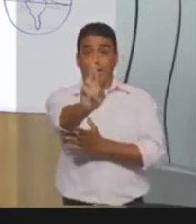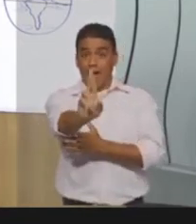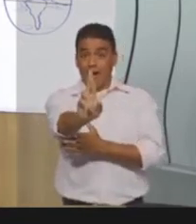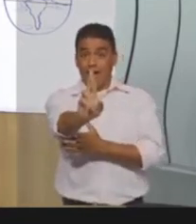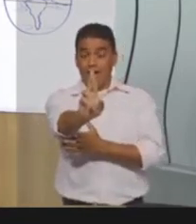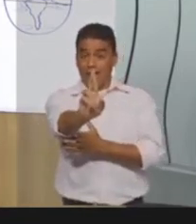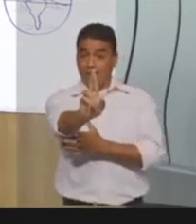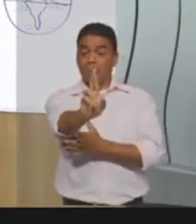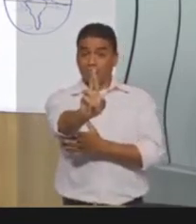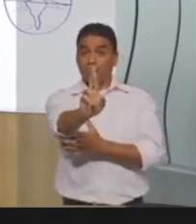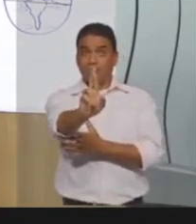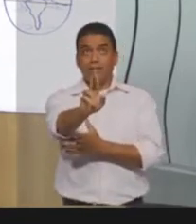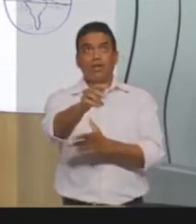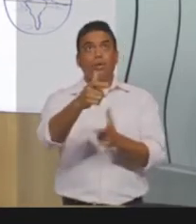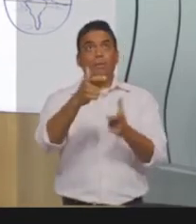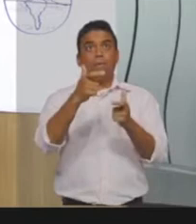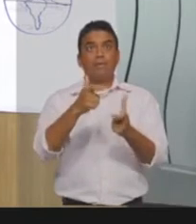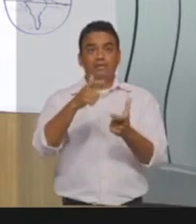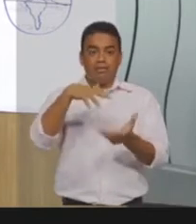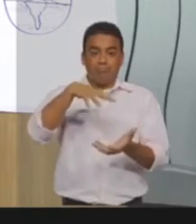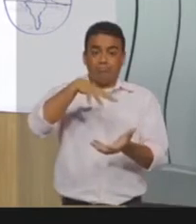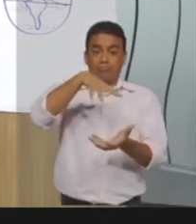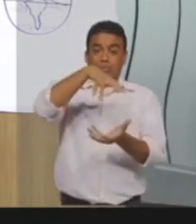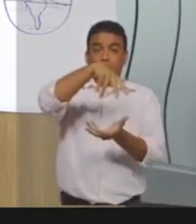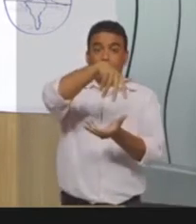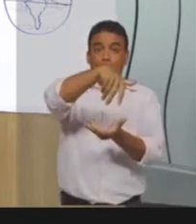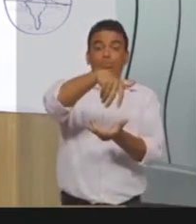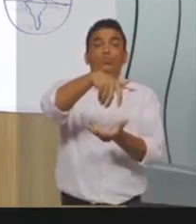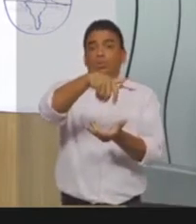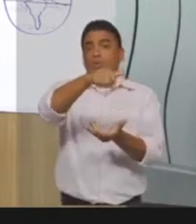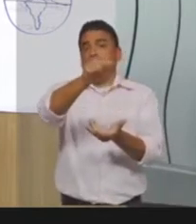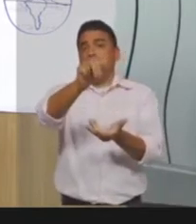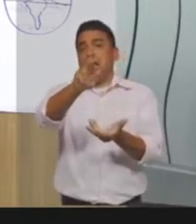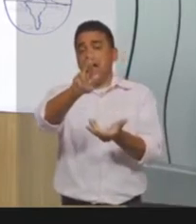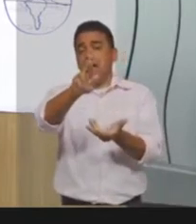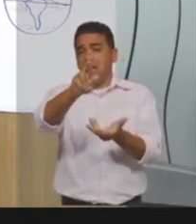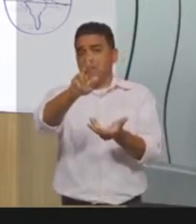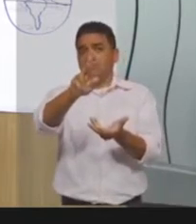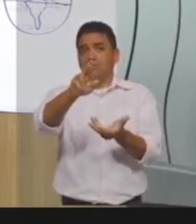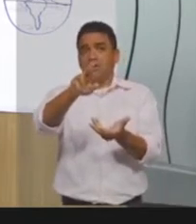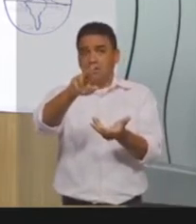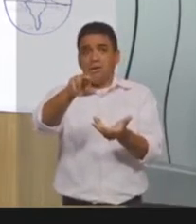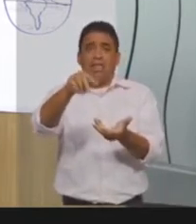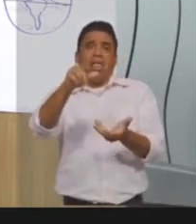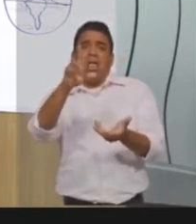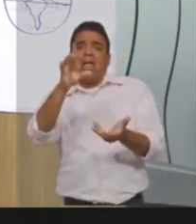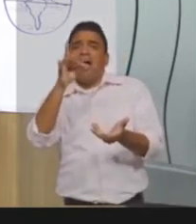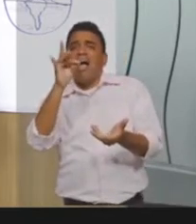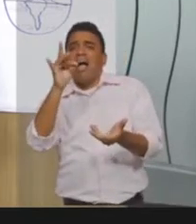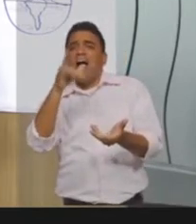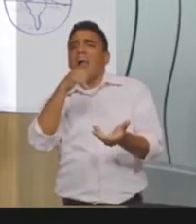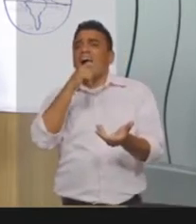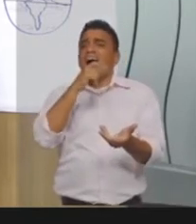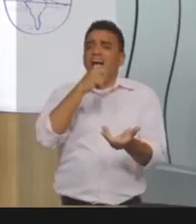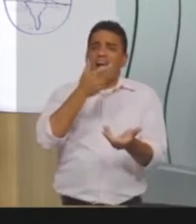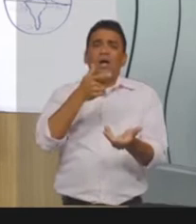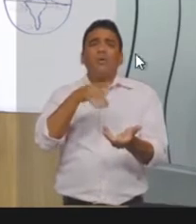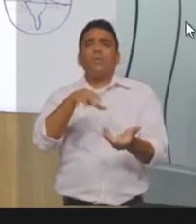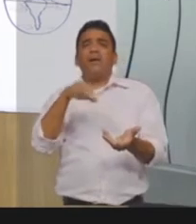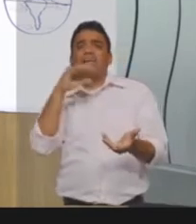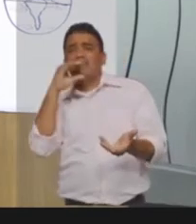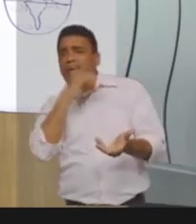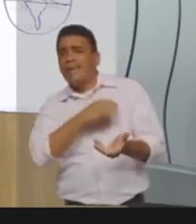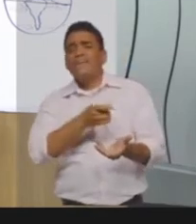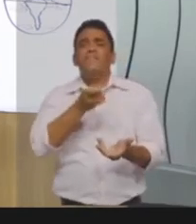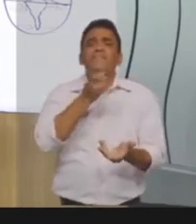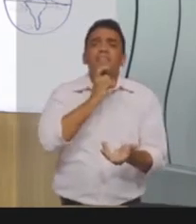elas dependem da região do planeta em que se originam, podendo ser úmidas, quentes, frias ou secas. As massas de ar, elas têm